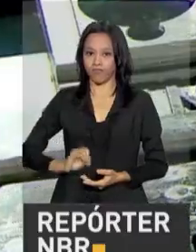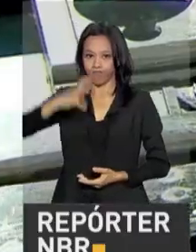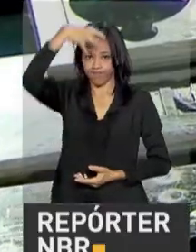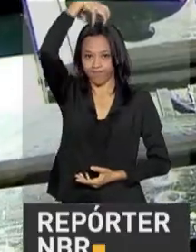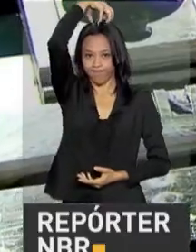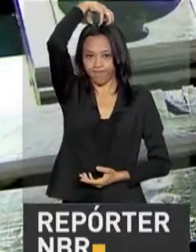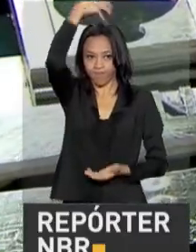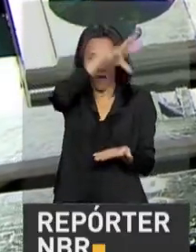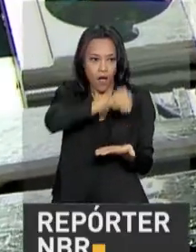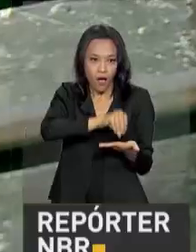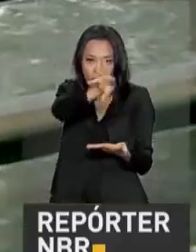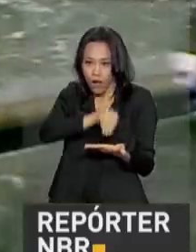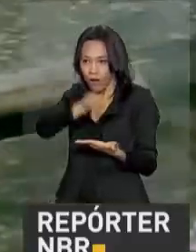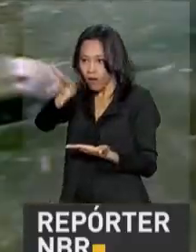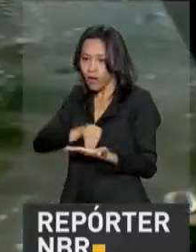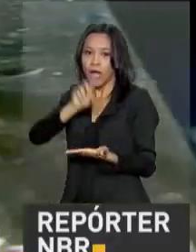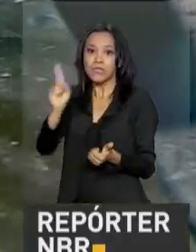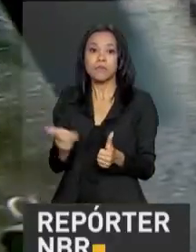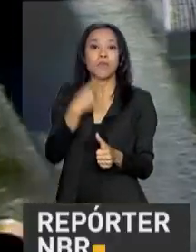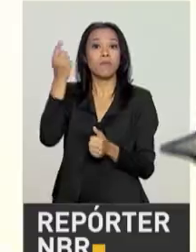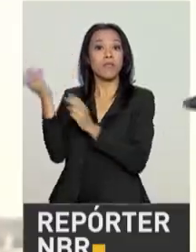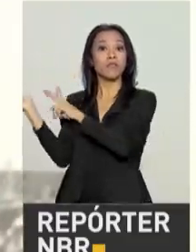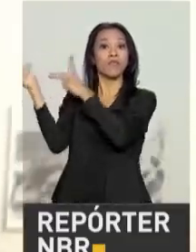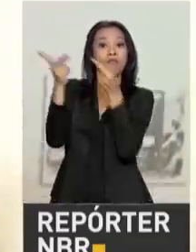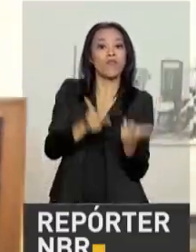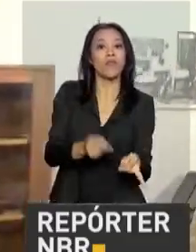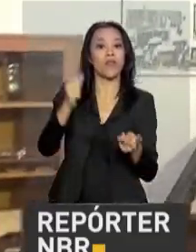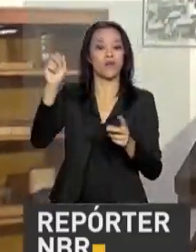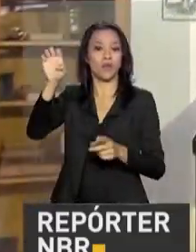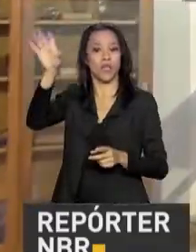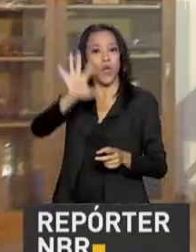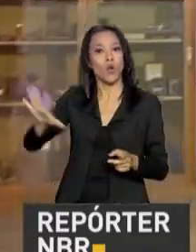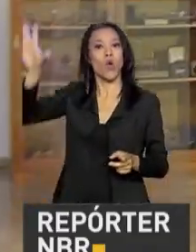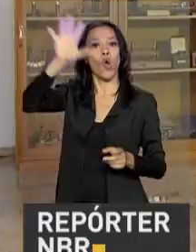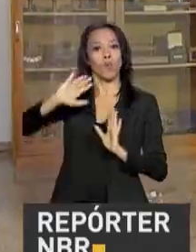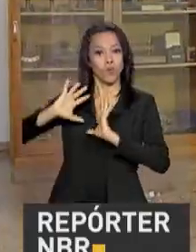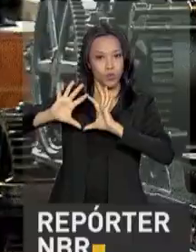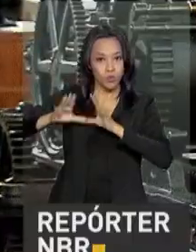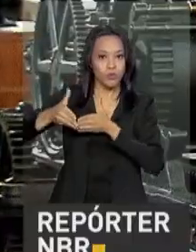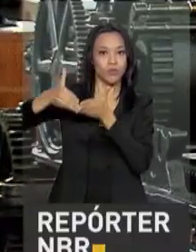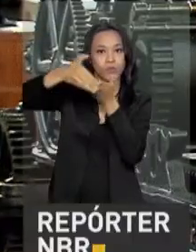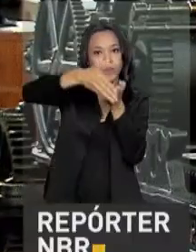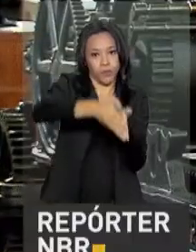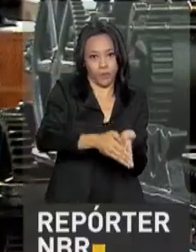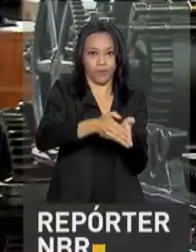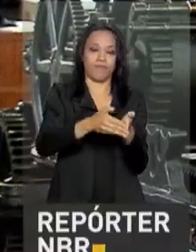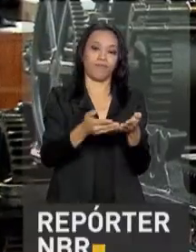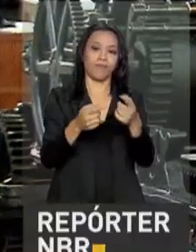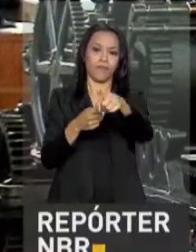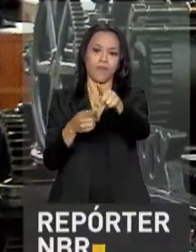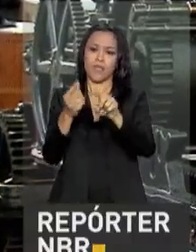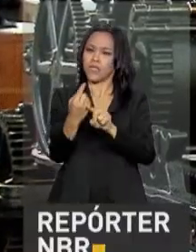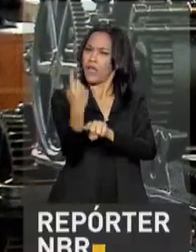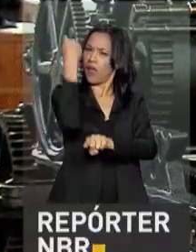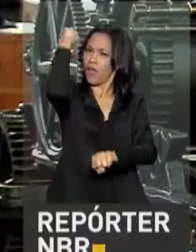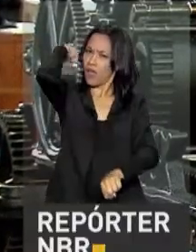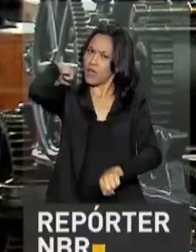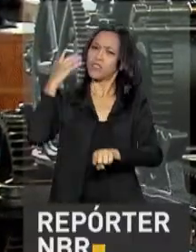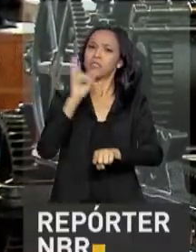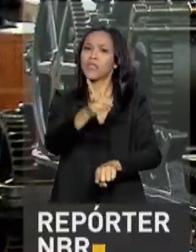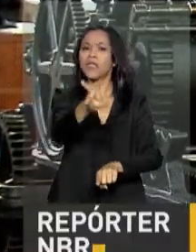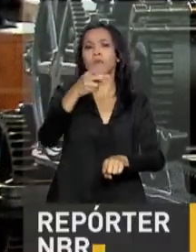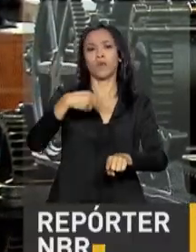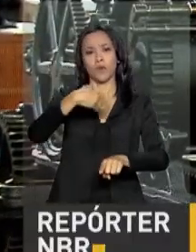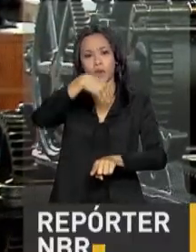máquinas tipográficas vieram da Europa na mesma frota da família real. E desde aquela época publica os atos